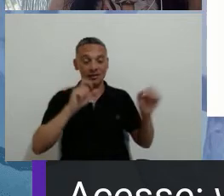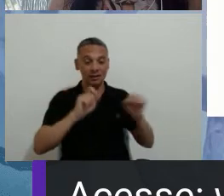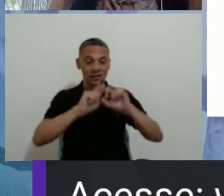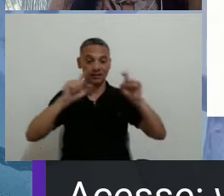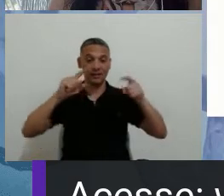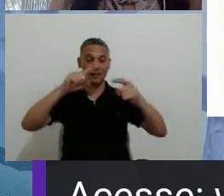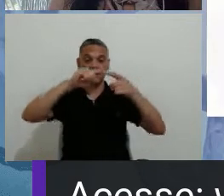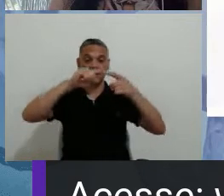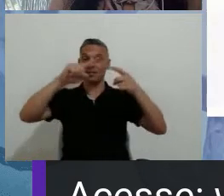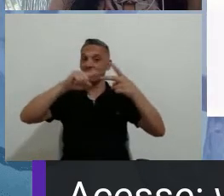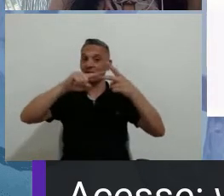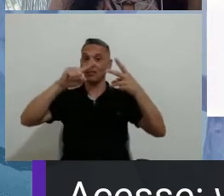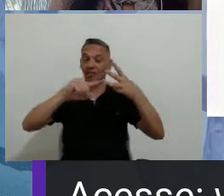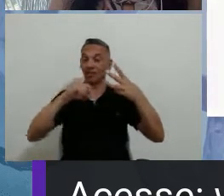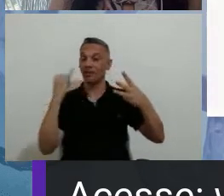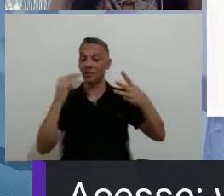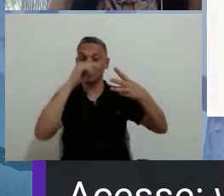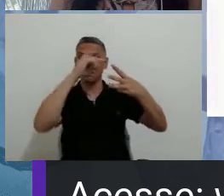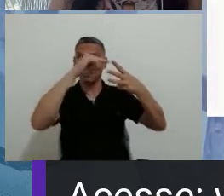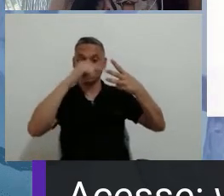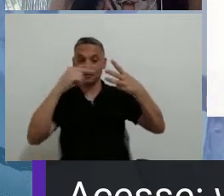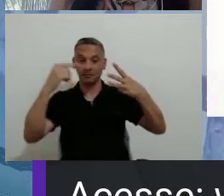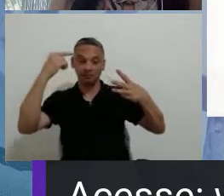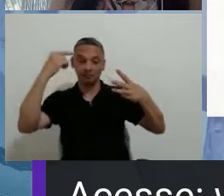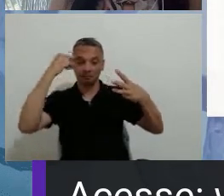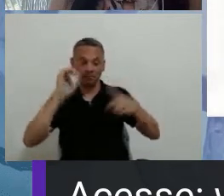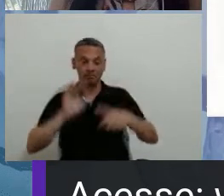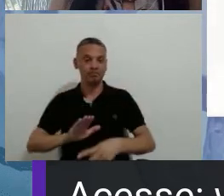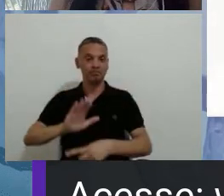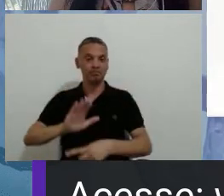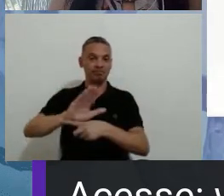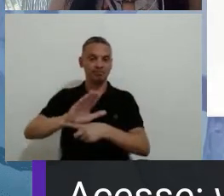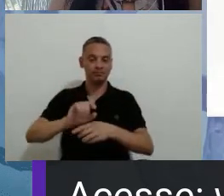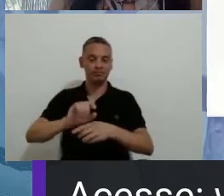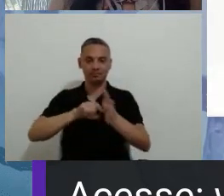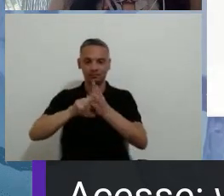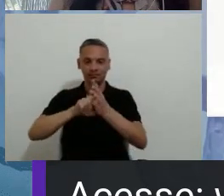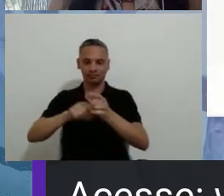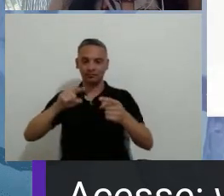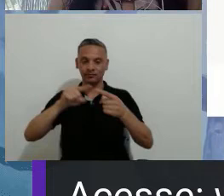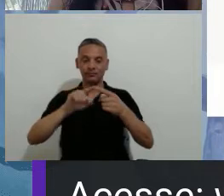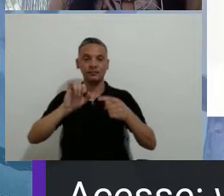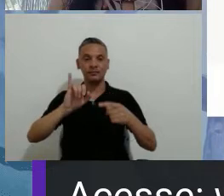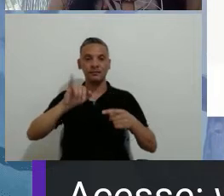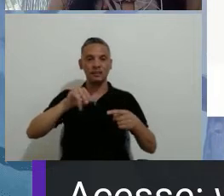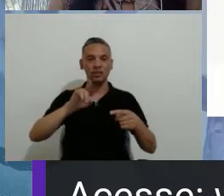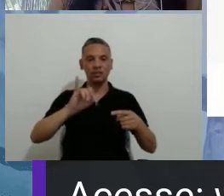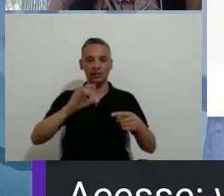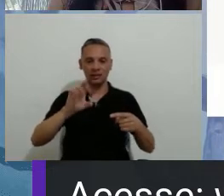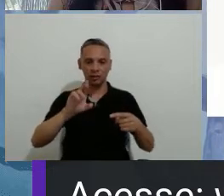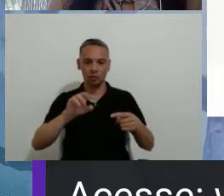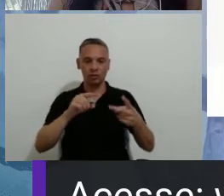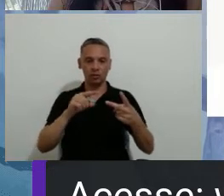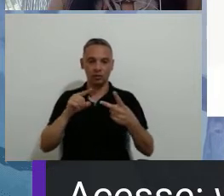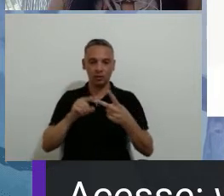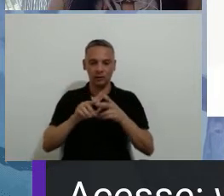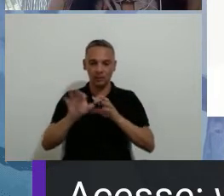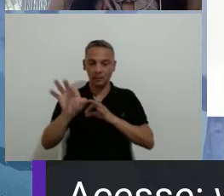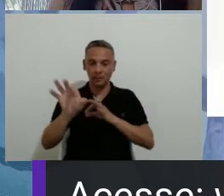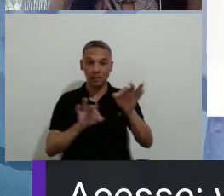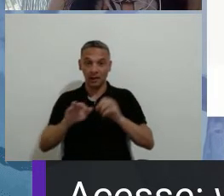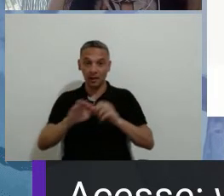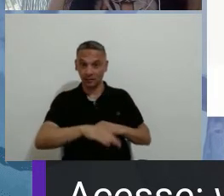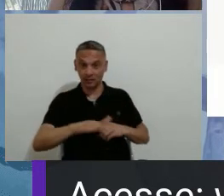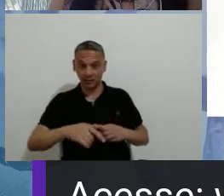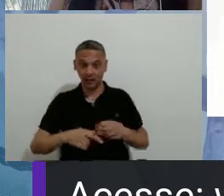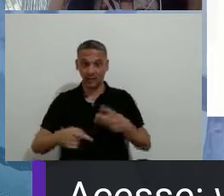eixos que foram pensados para a disponibilização dos dados. O eixo de indicadores, o eixo de planos pela primeira infância e